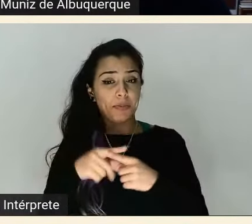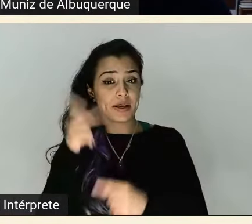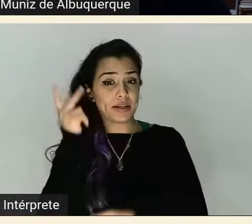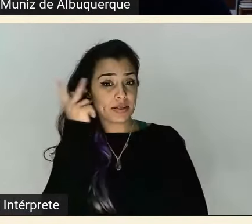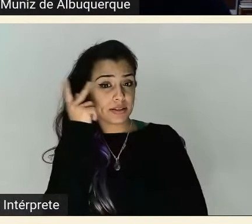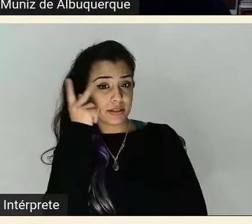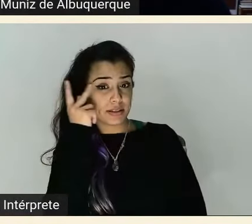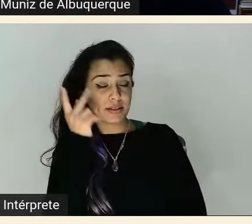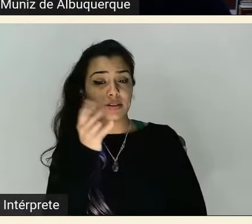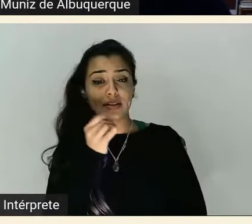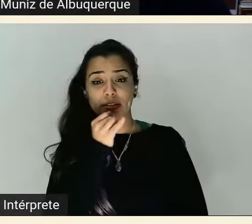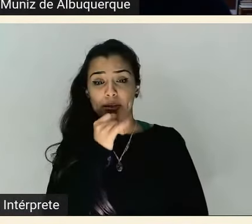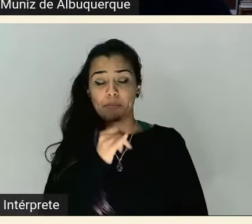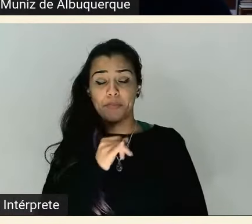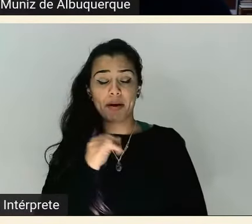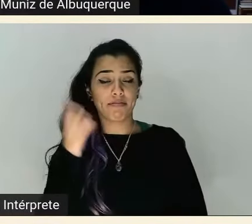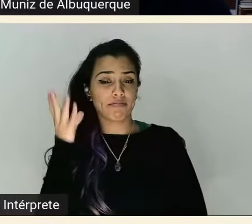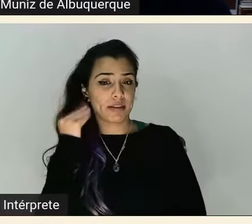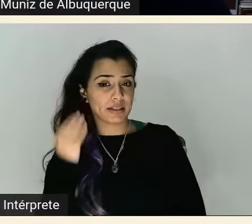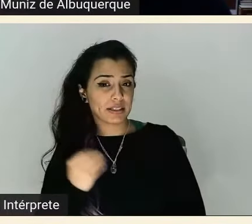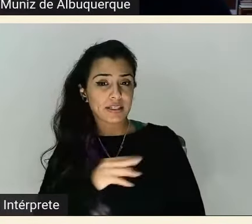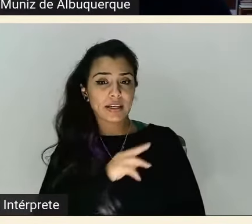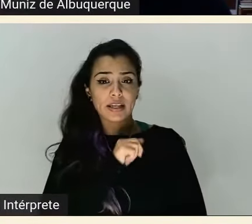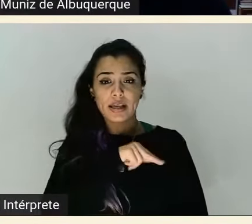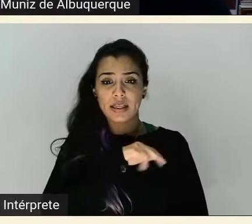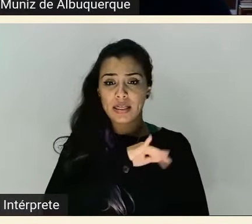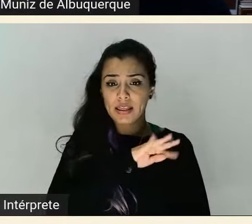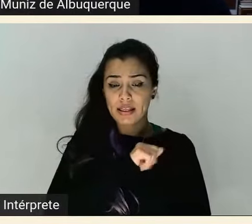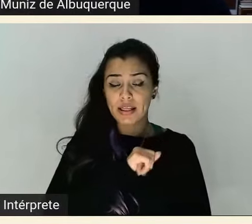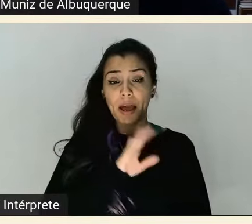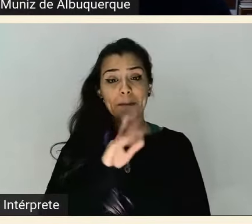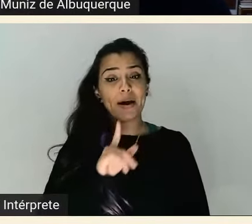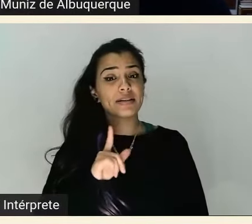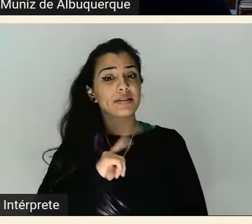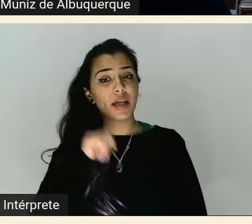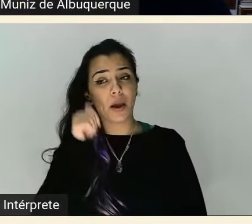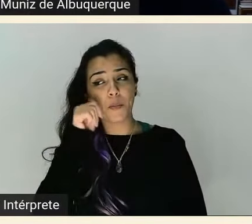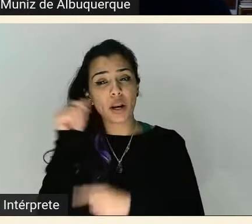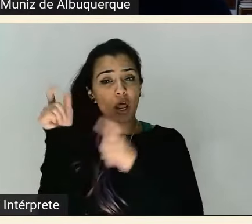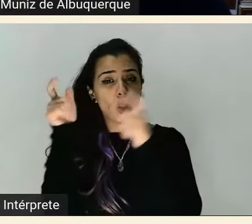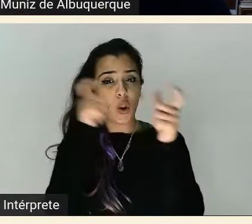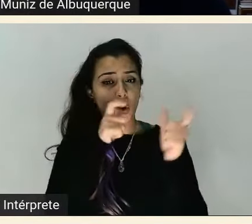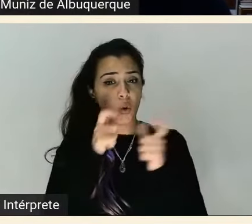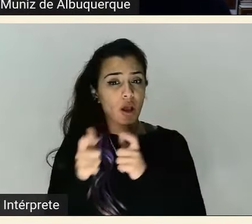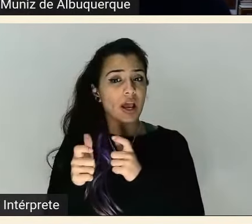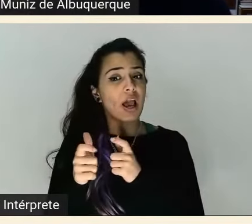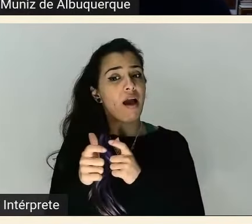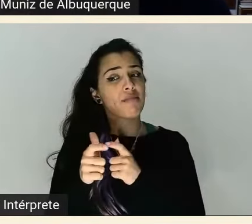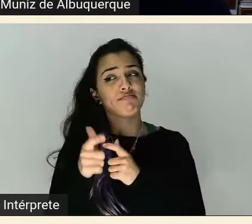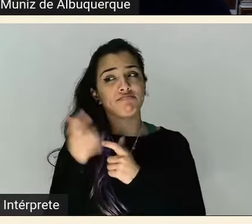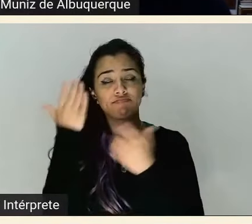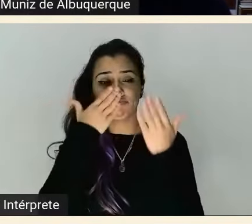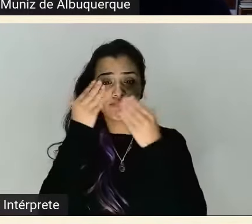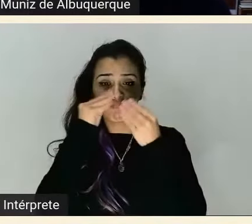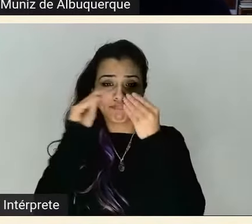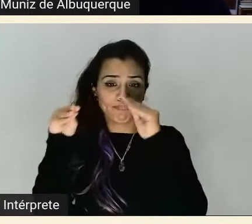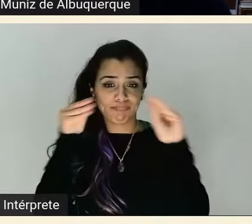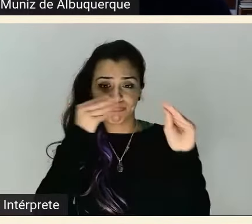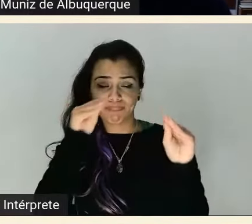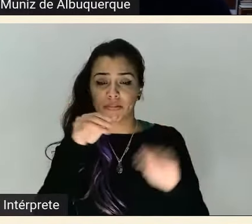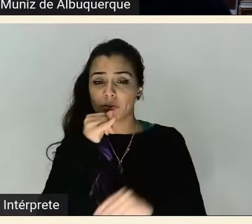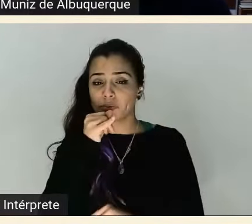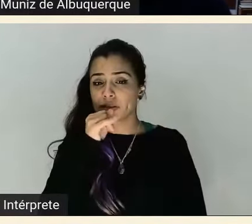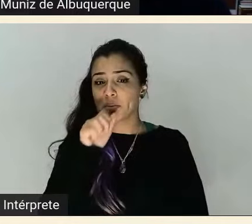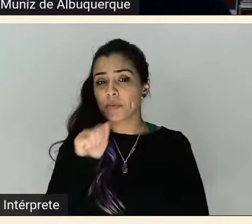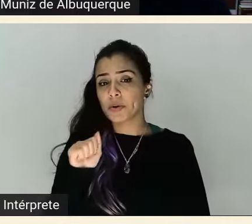Anitta e Tarsila, mas as mulheres de outras regiões foram invisibilizadas, como é o caso de Antonieta Santos, Feio,